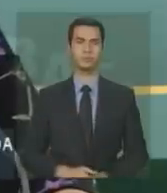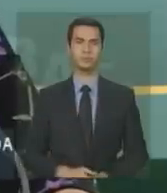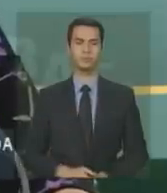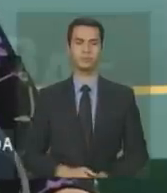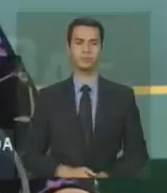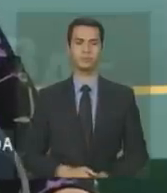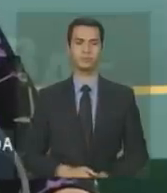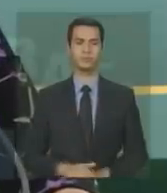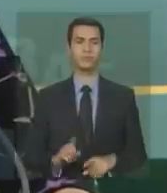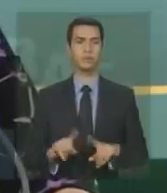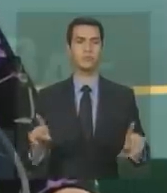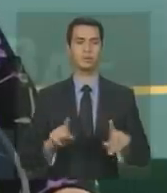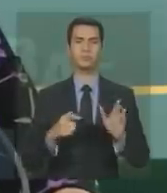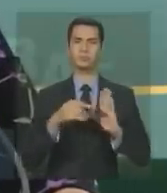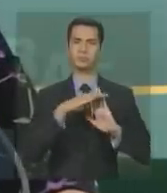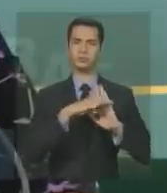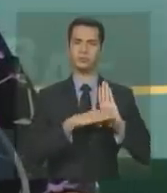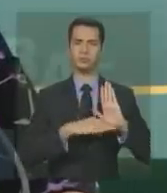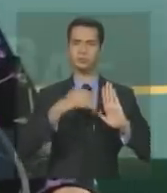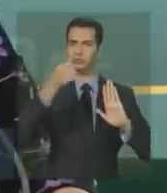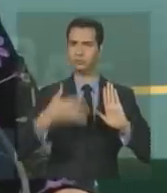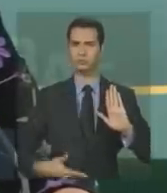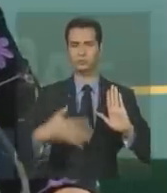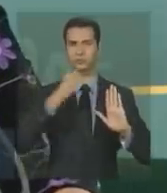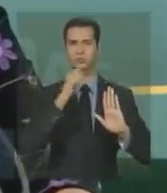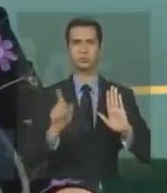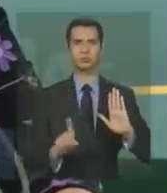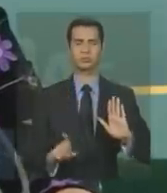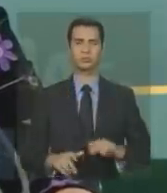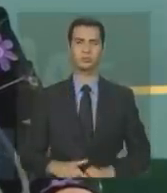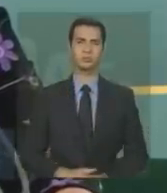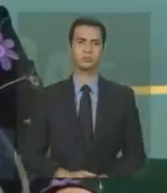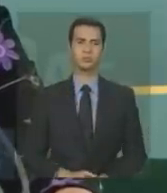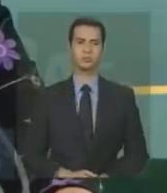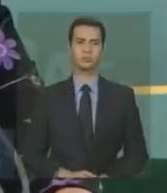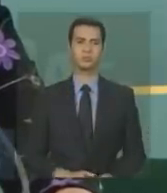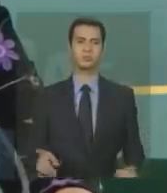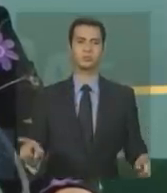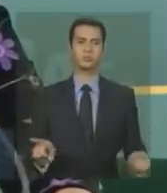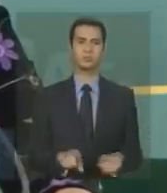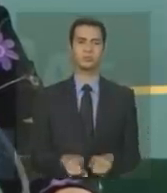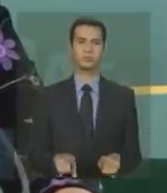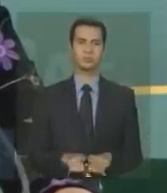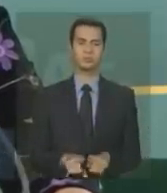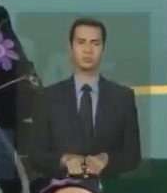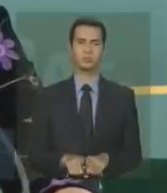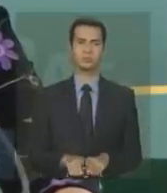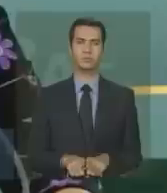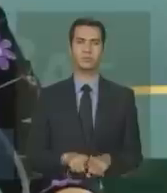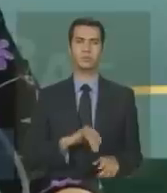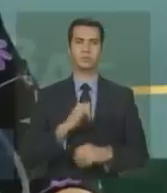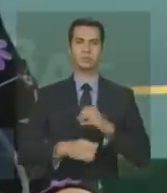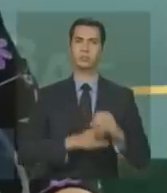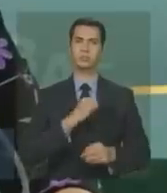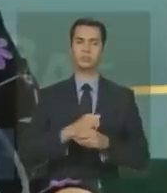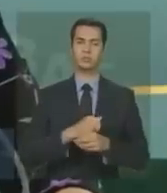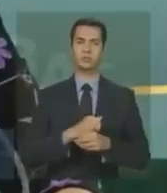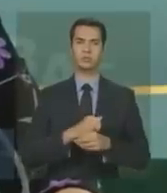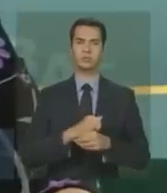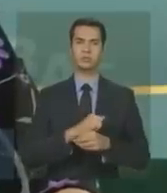só que isso não tá detalhado no plano que foi apresentado da mesma forma o portal do Ministério do Trabalho dando